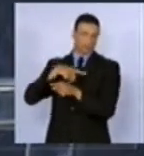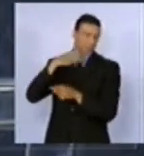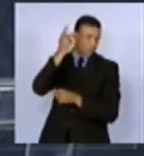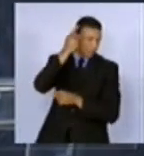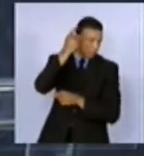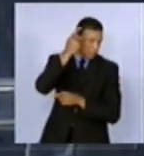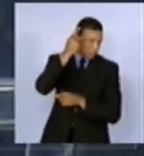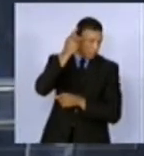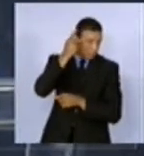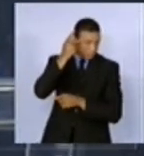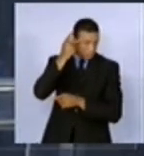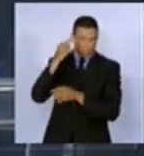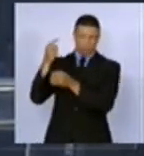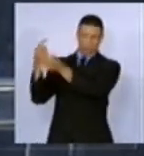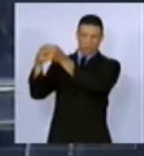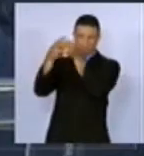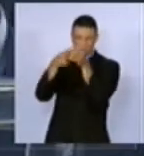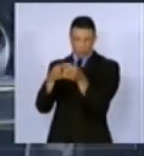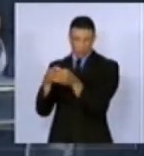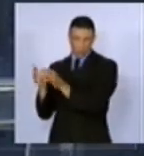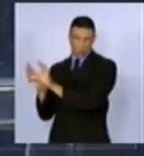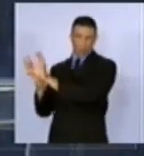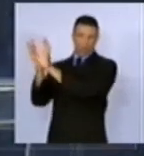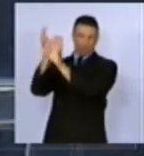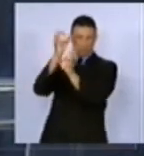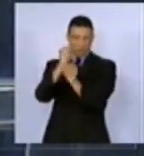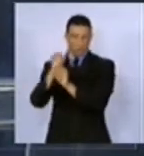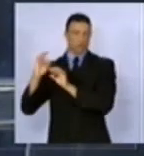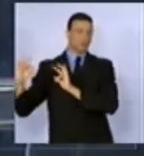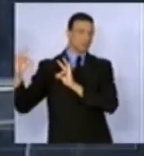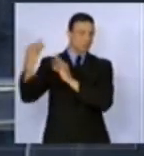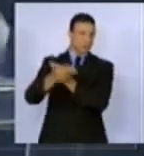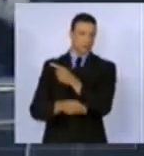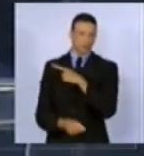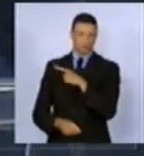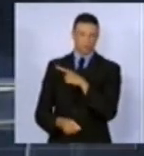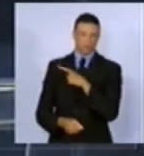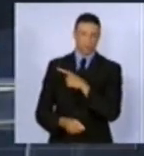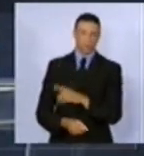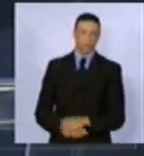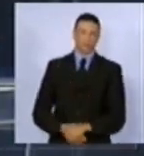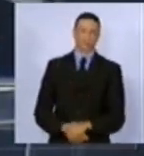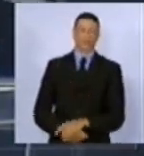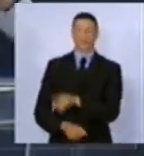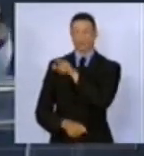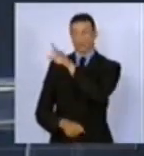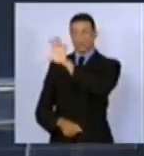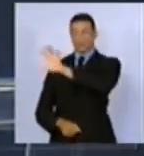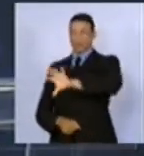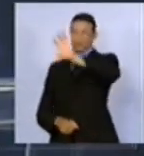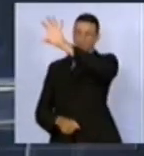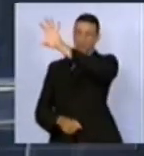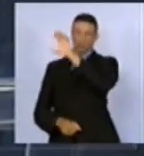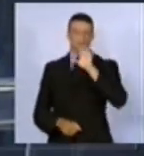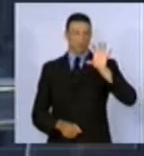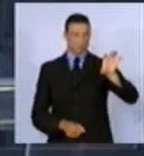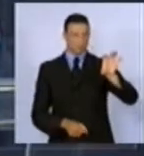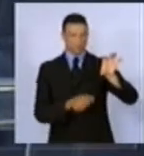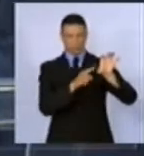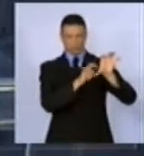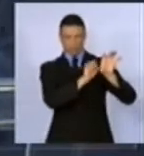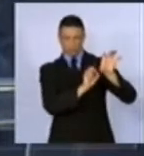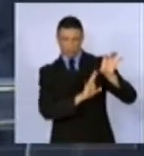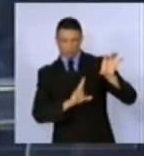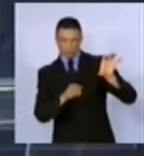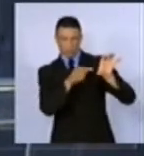em todos os em todos os municípios né gostaria de fazer essa análise também para os demais estados da região centro-sul